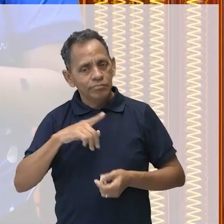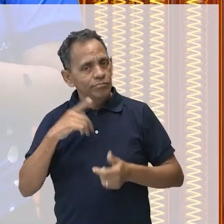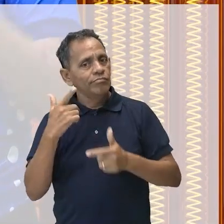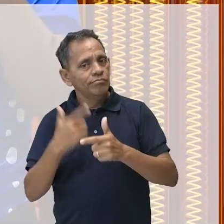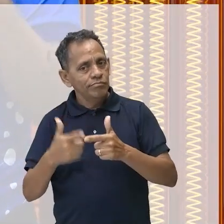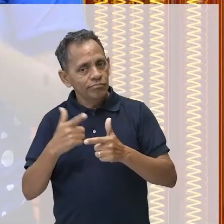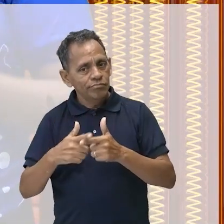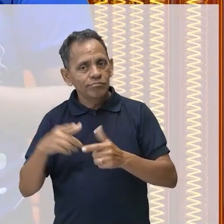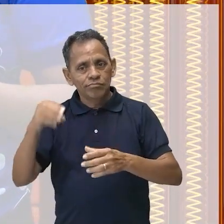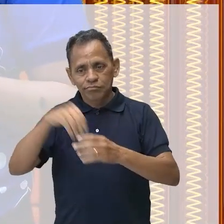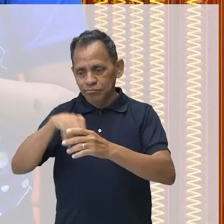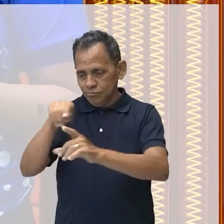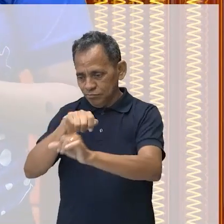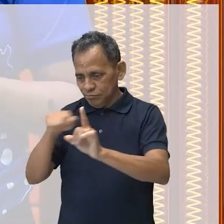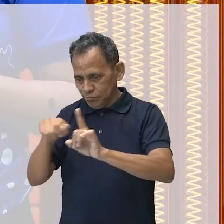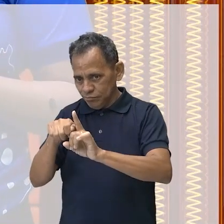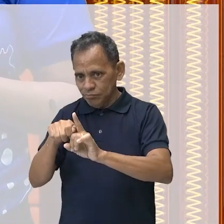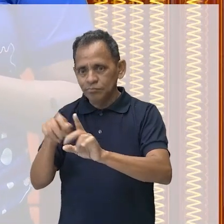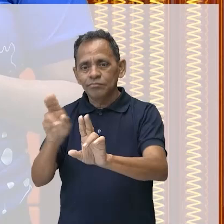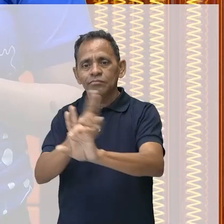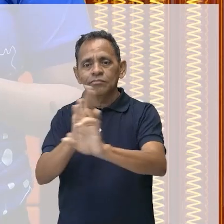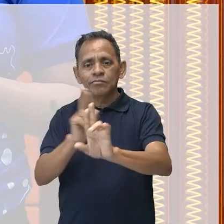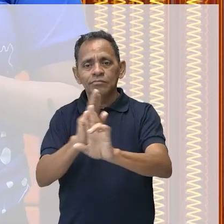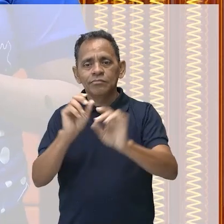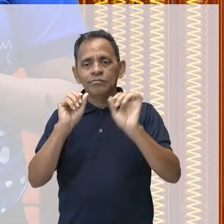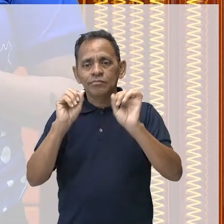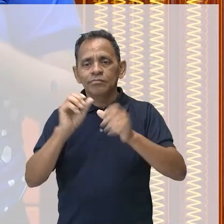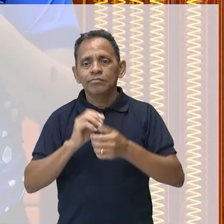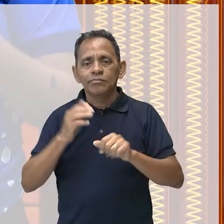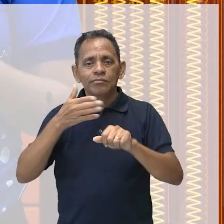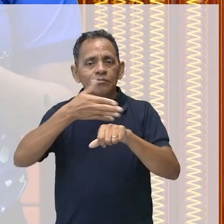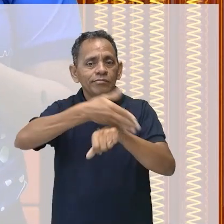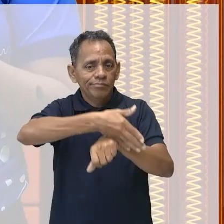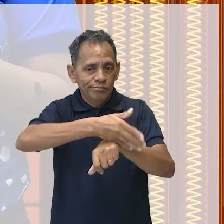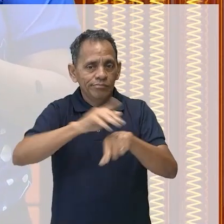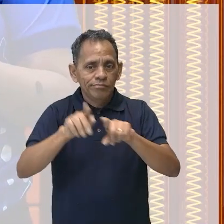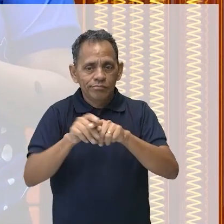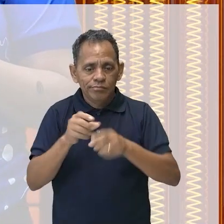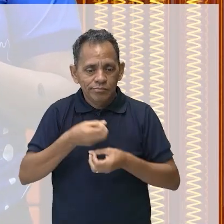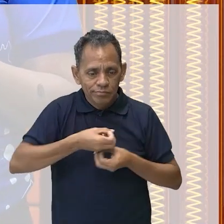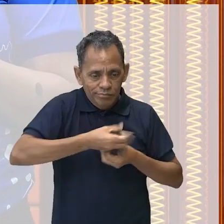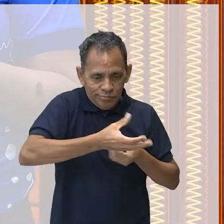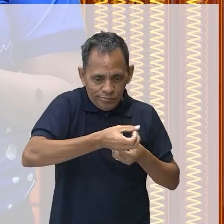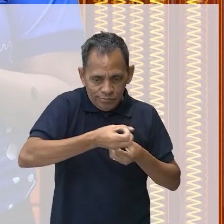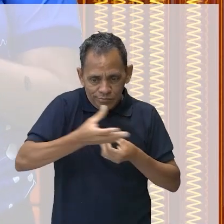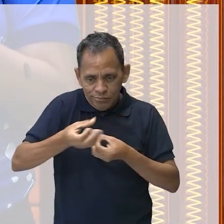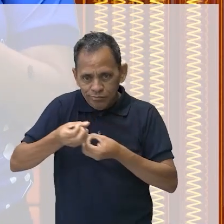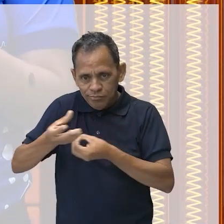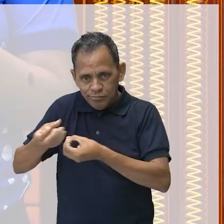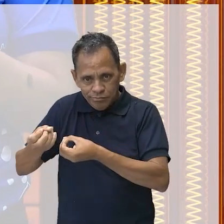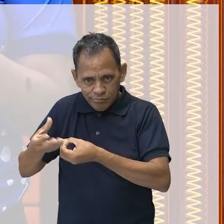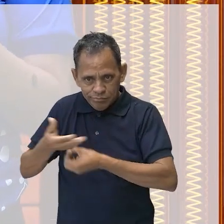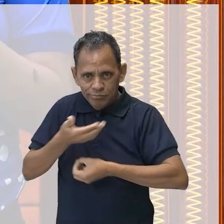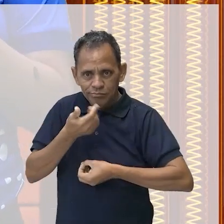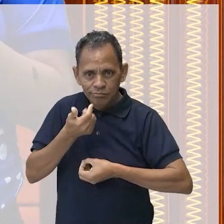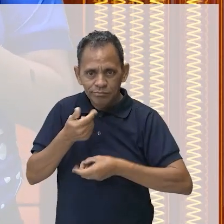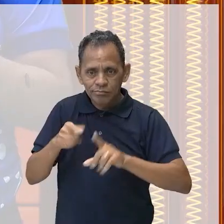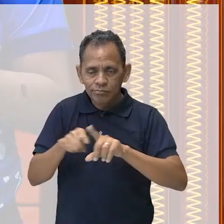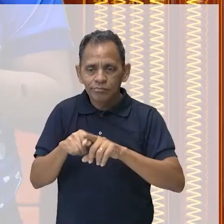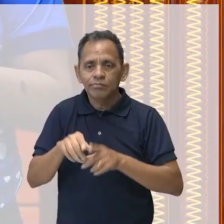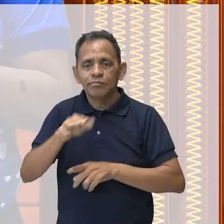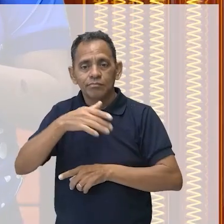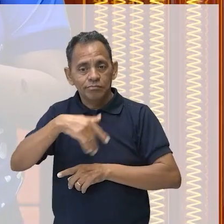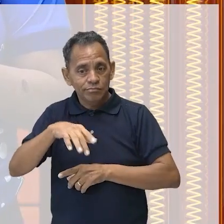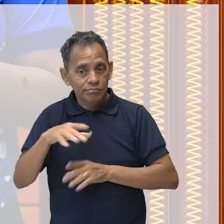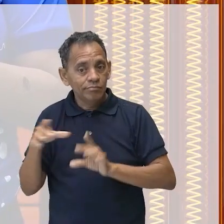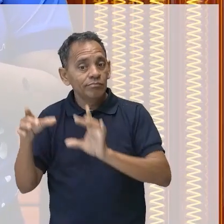problemas sociais que vão estar relacionados ao acesso e à distribuição de alimentos, né? Que é uma área que está